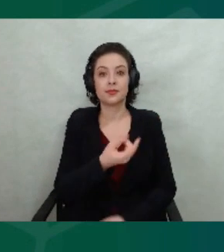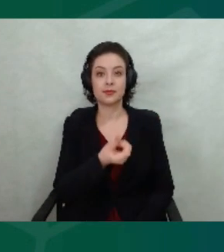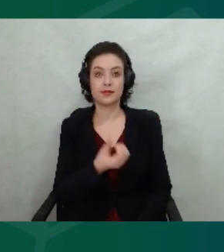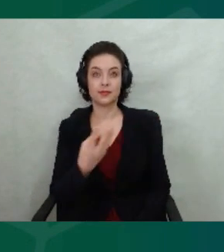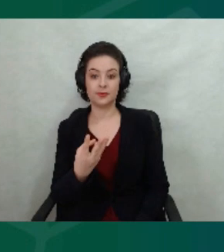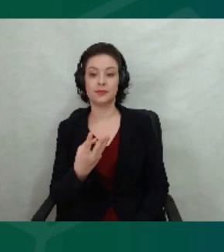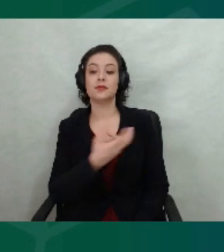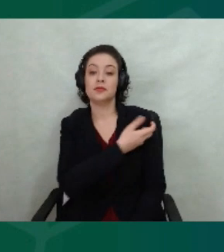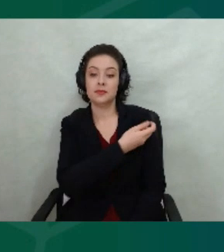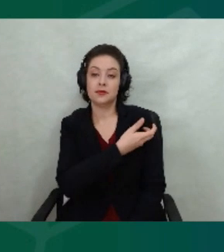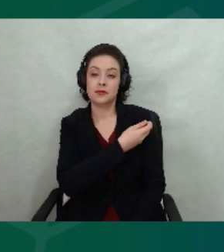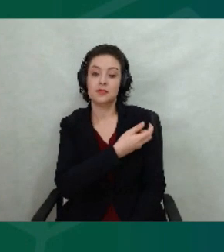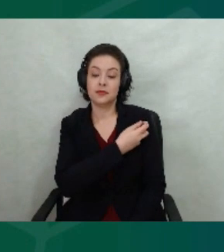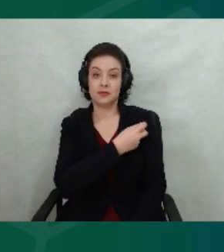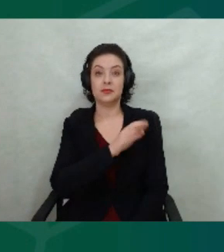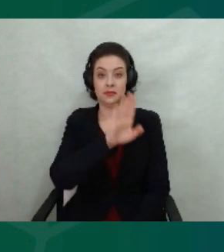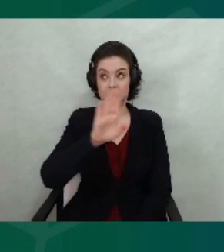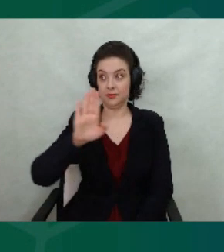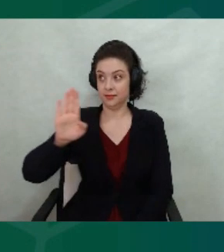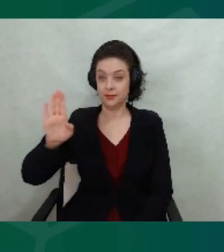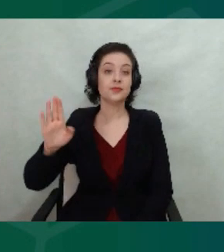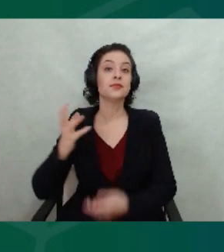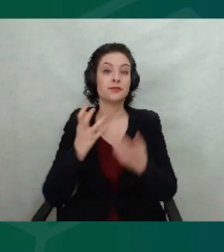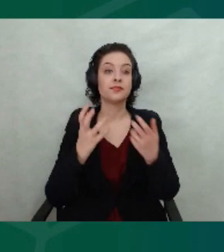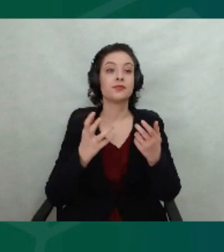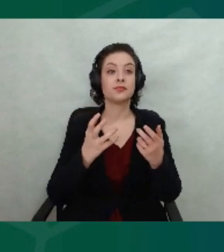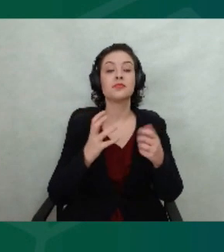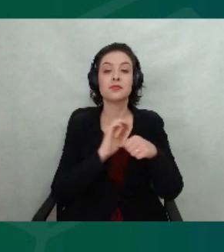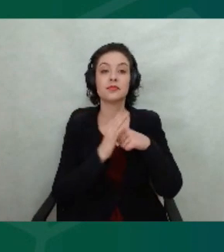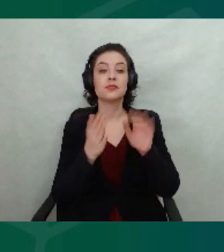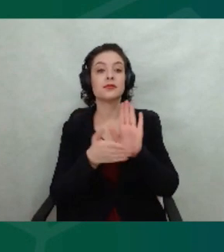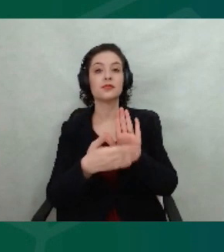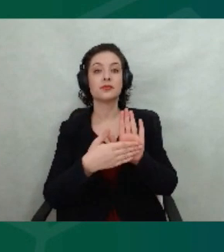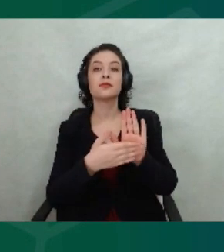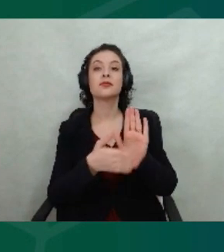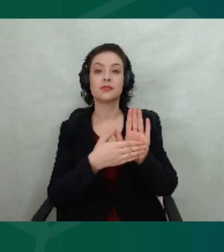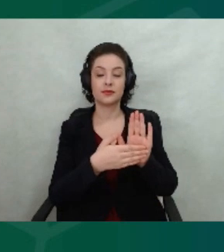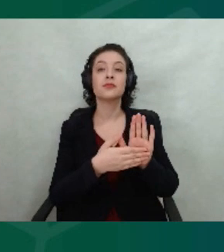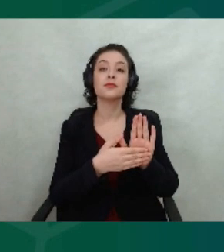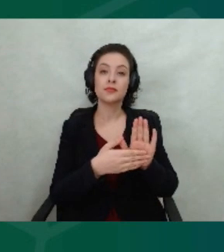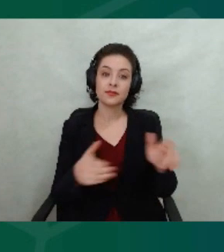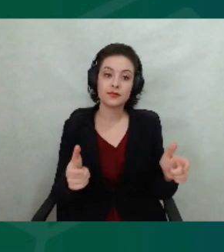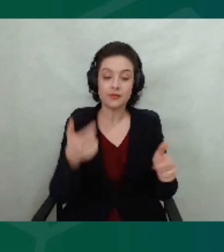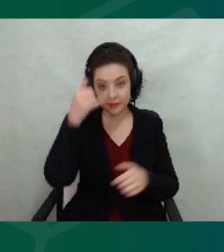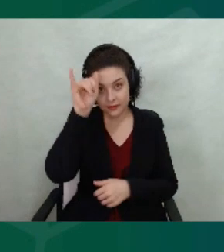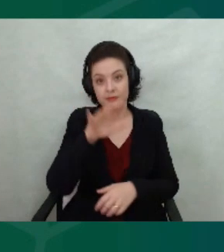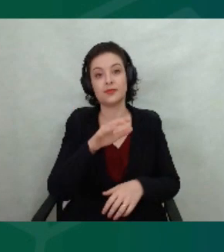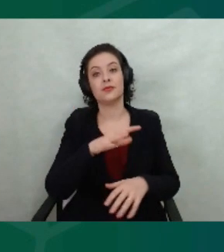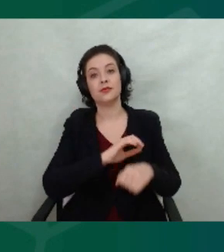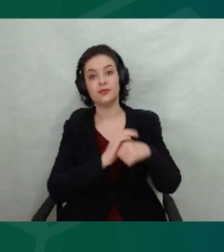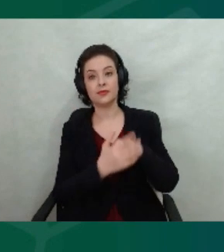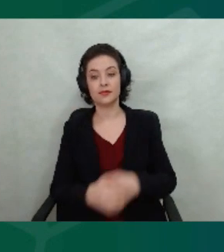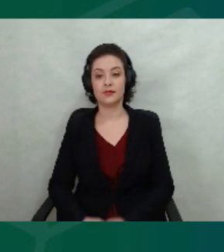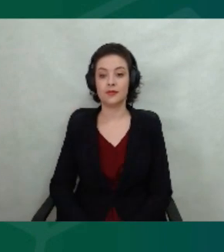vacinas candidatas para o coronavírus Covid-19. 23 deles já na